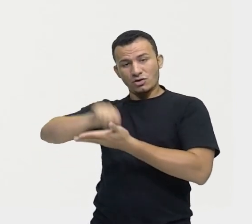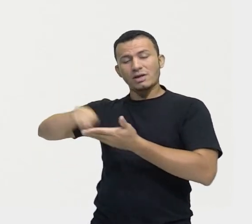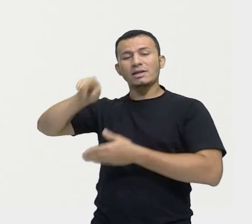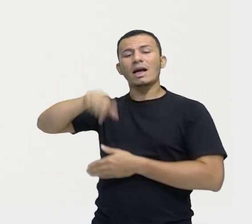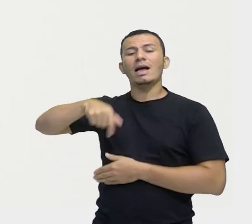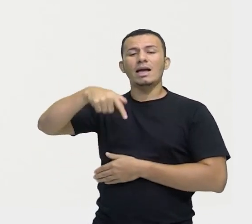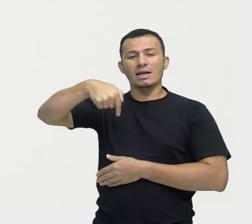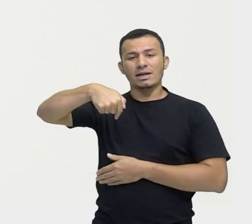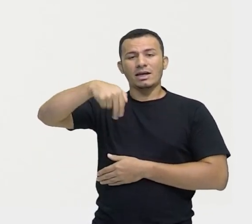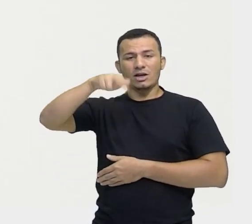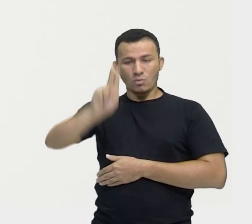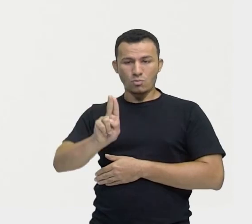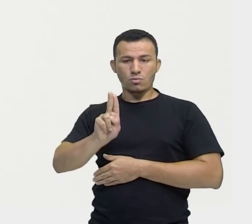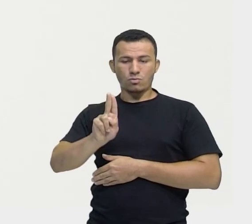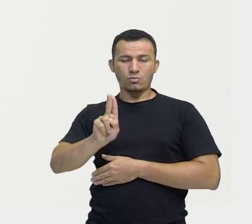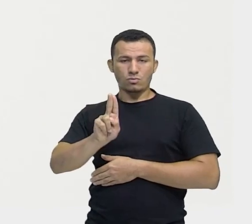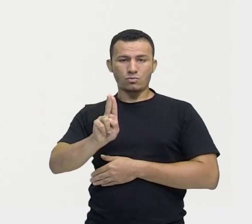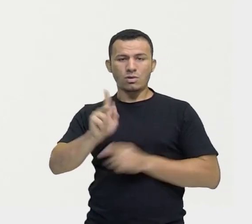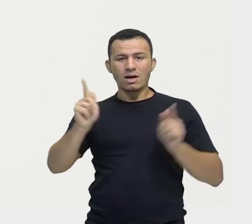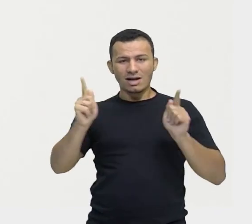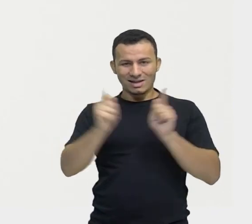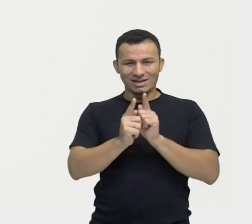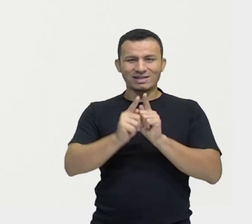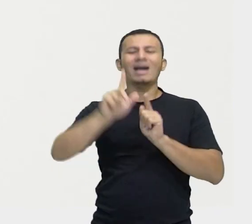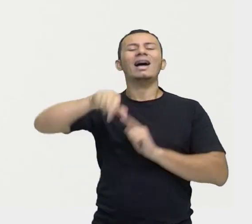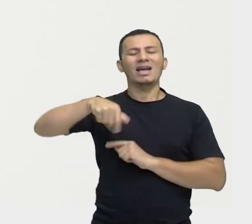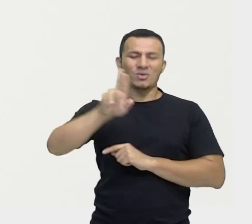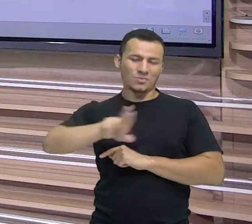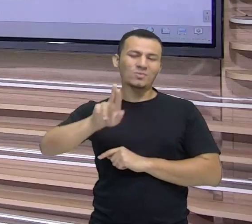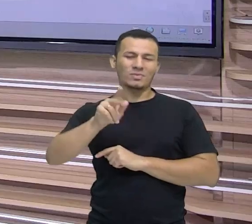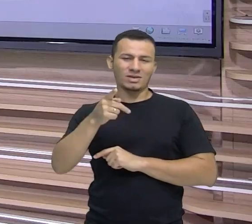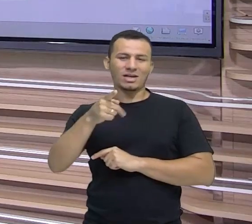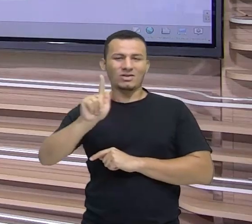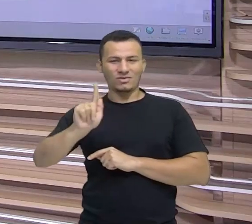a abreviação é que é kg. Muito bem?